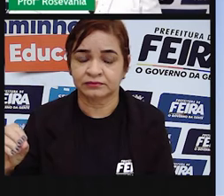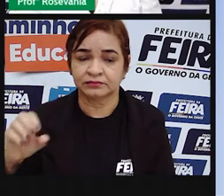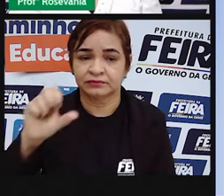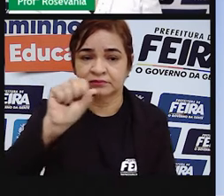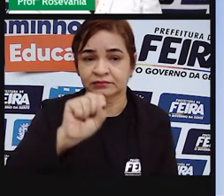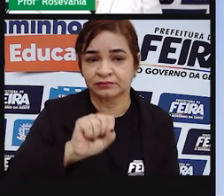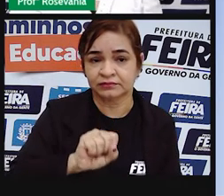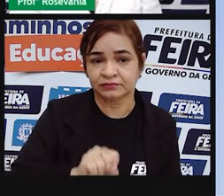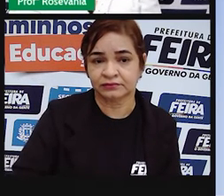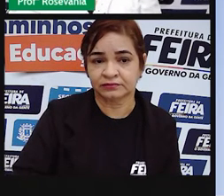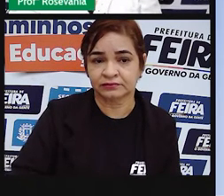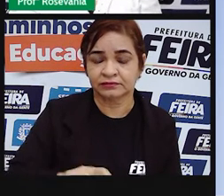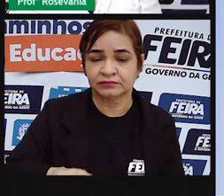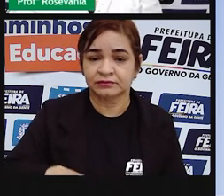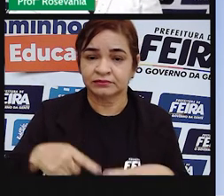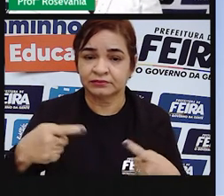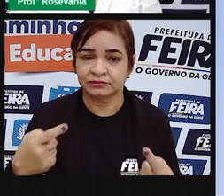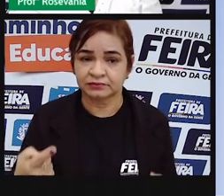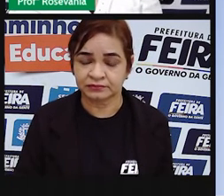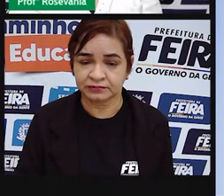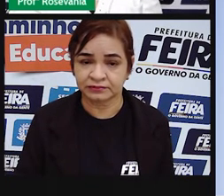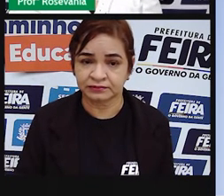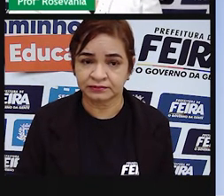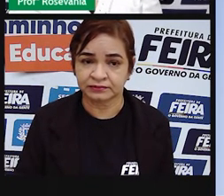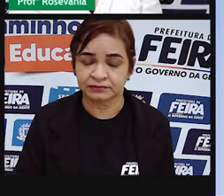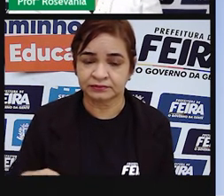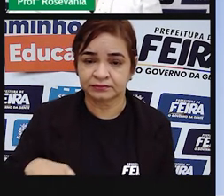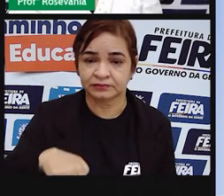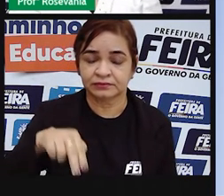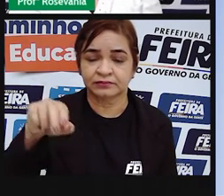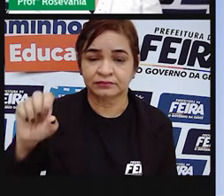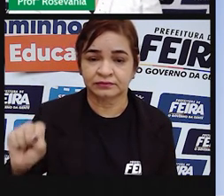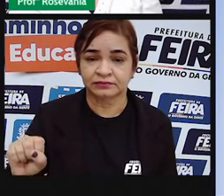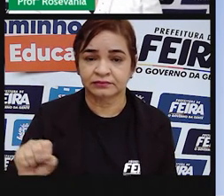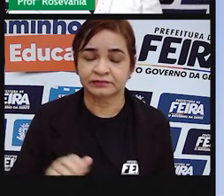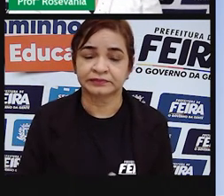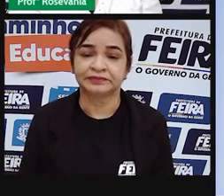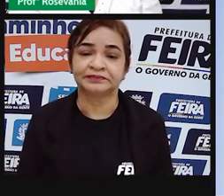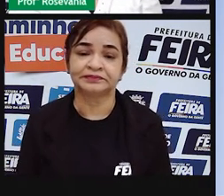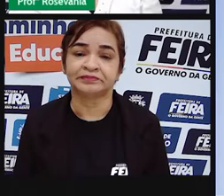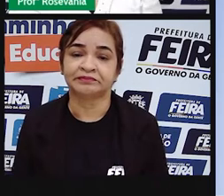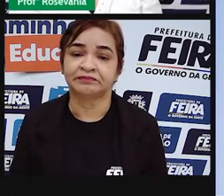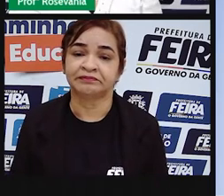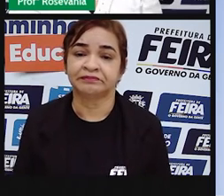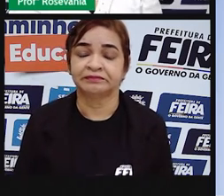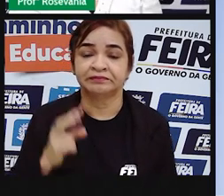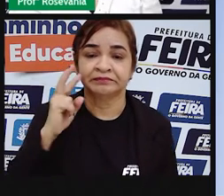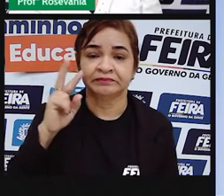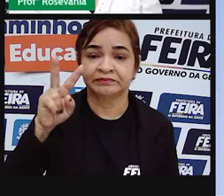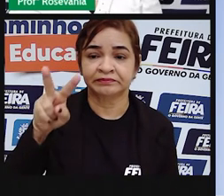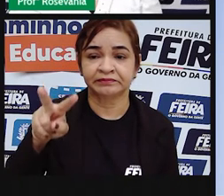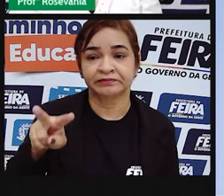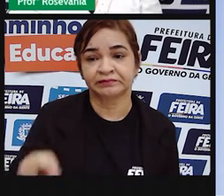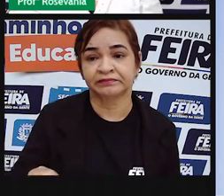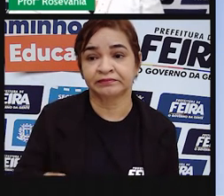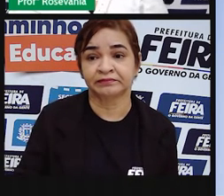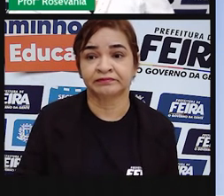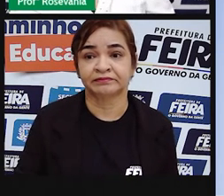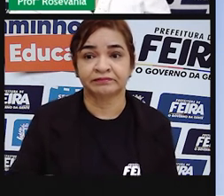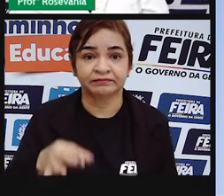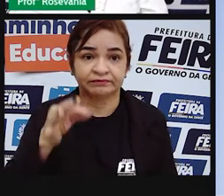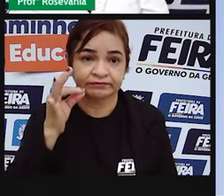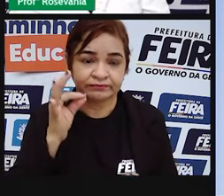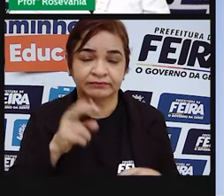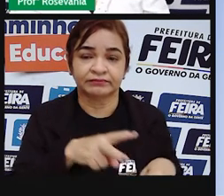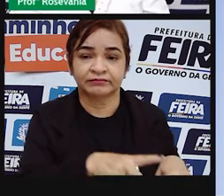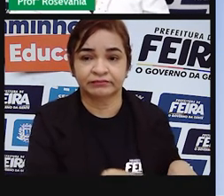Sul. Mais precisamente na região Nordeste. Então, a gente teve, né, no caso lá, por conta do café, lá